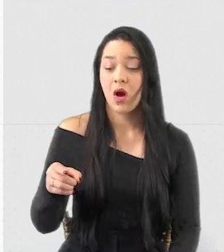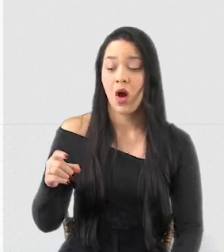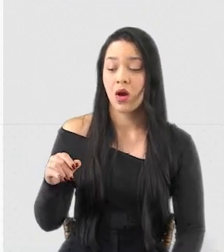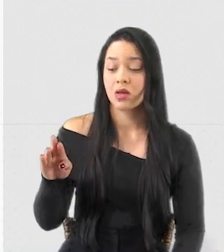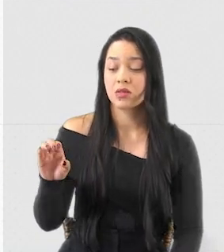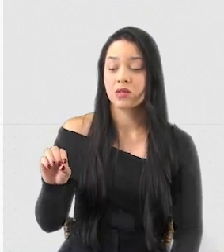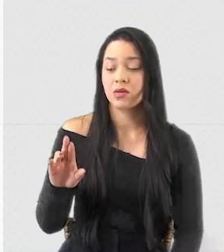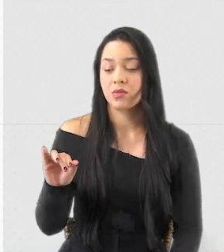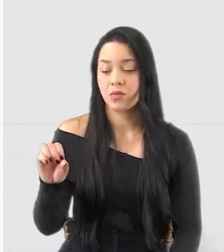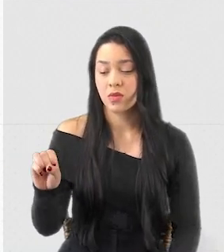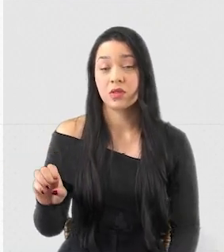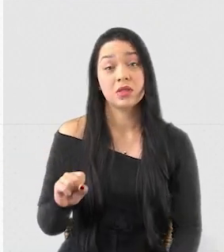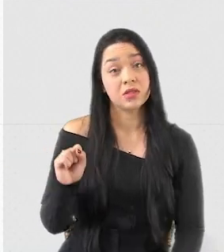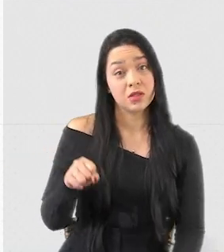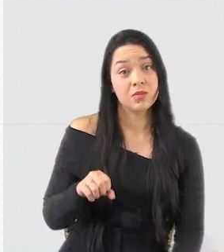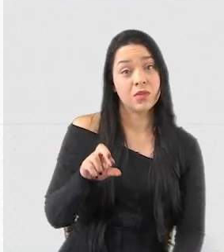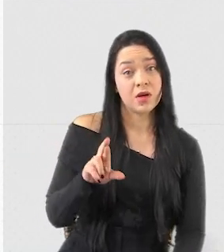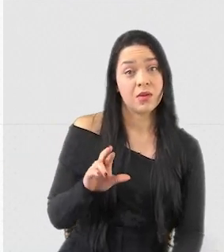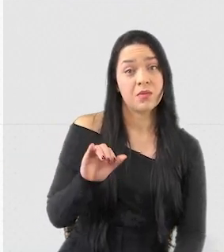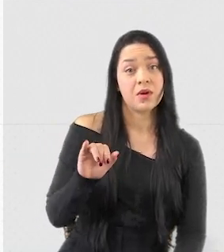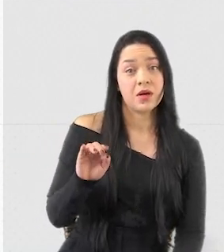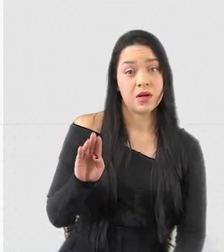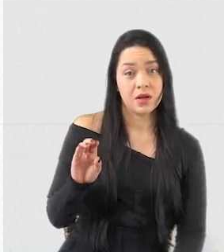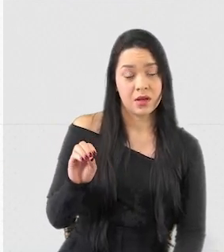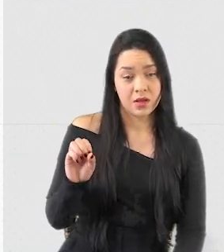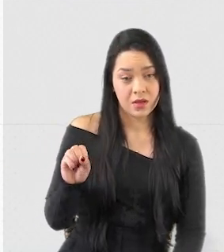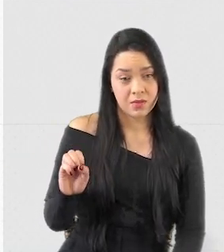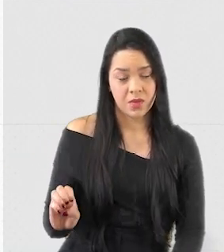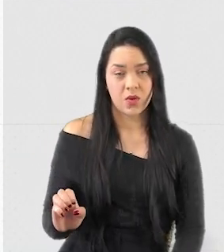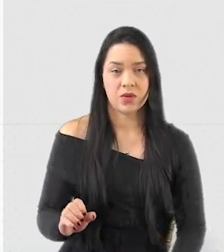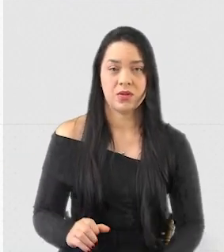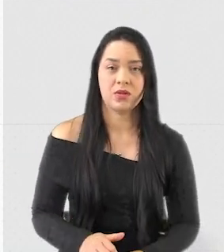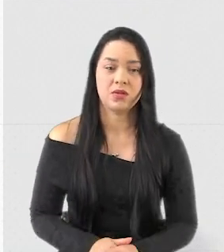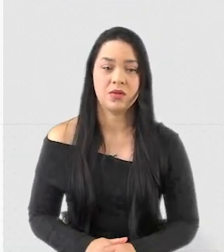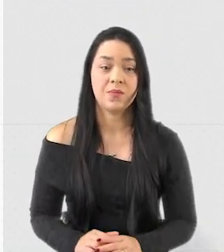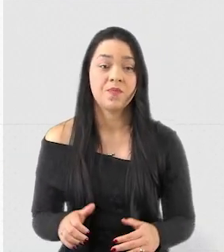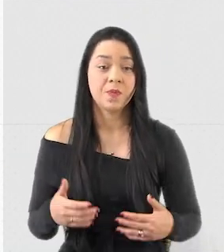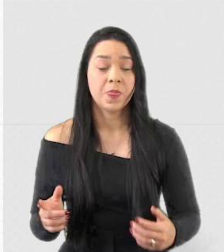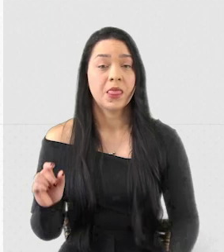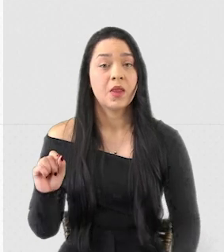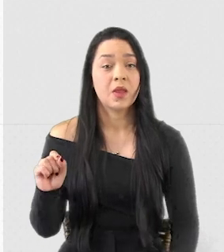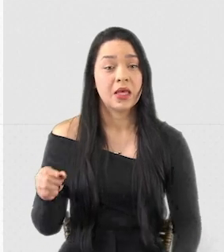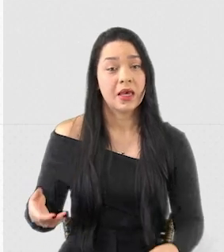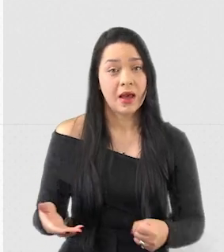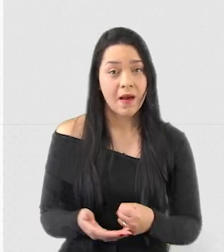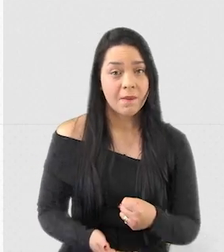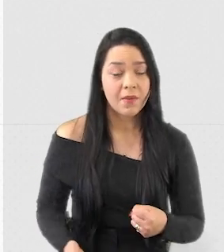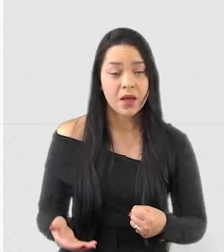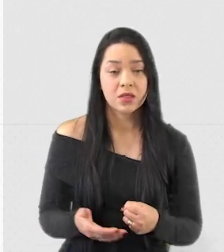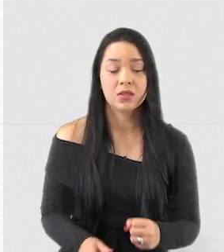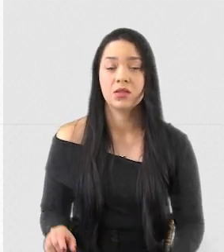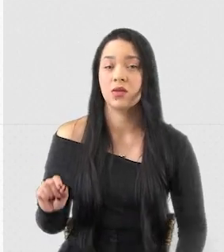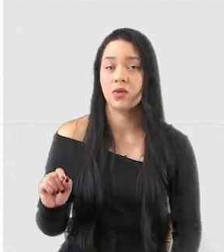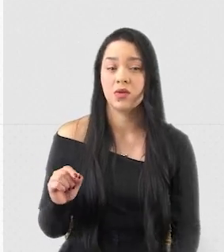sim uma ribose. Lembra lá da diferença de DNA para RNA? E que a base nitrogenada, pessoal, ao invés de ter uma